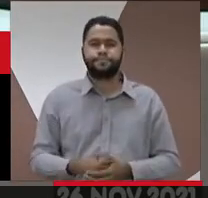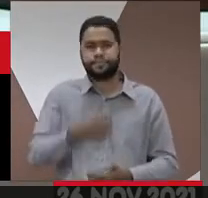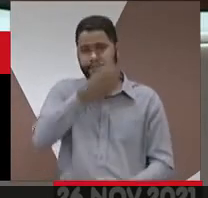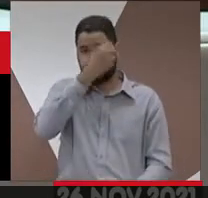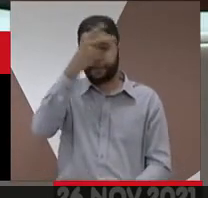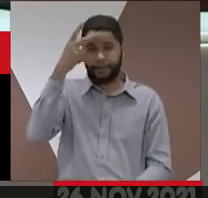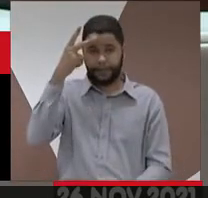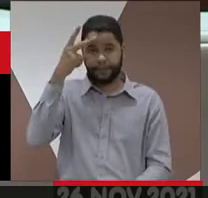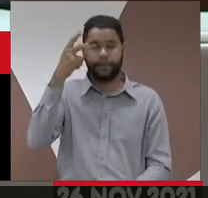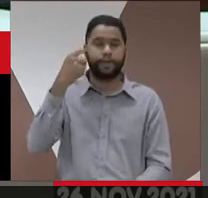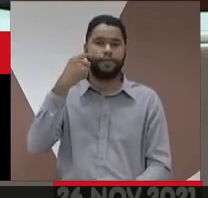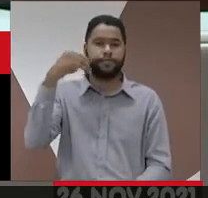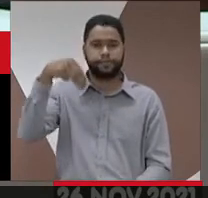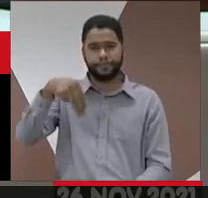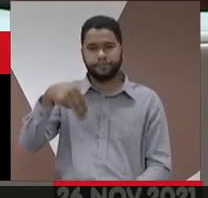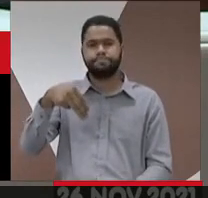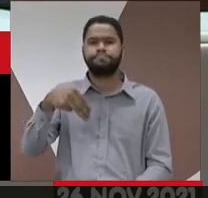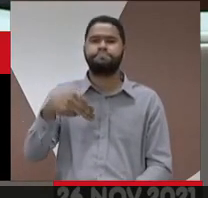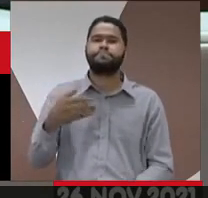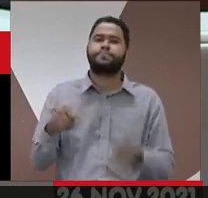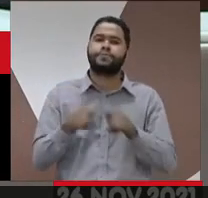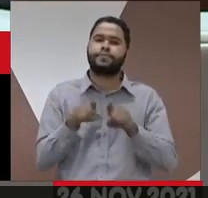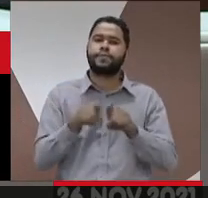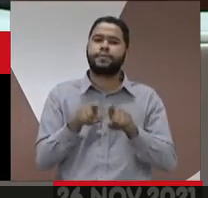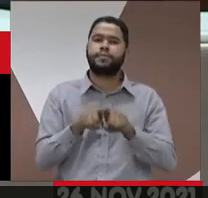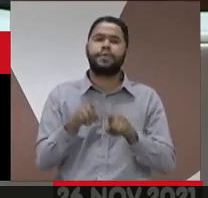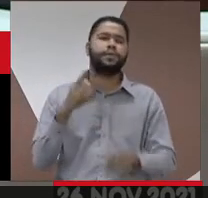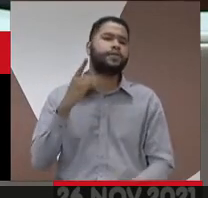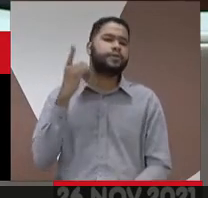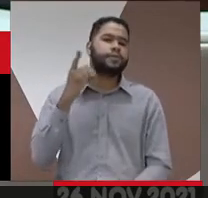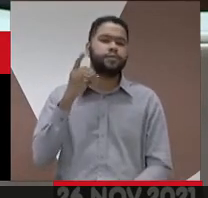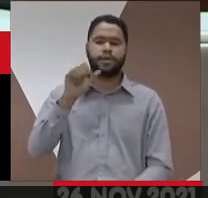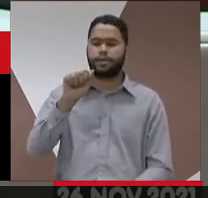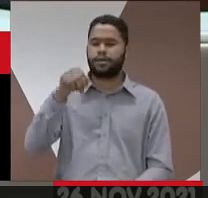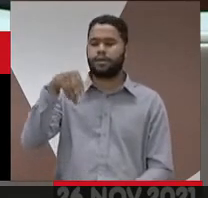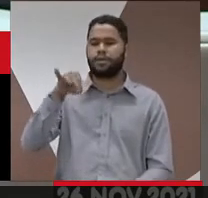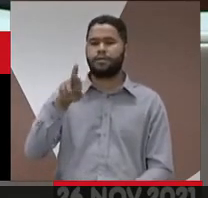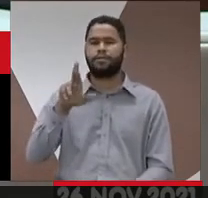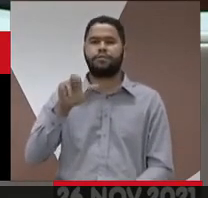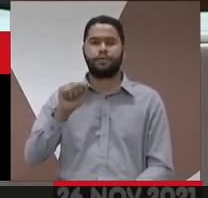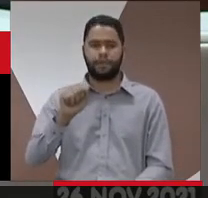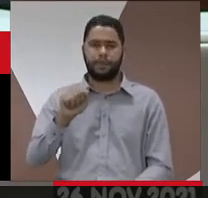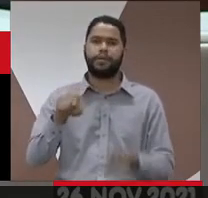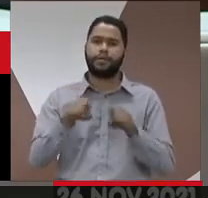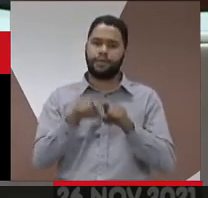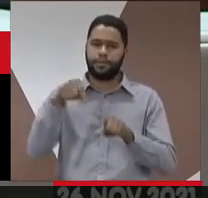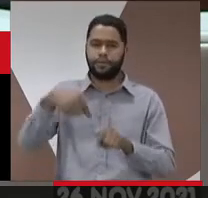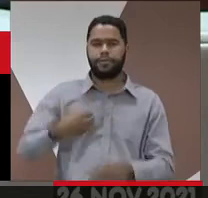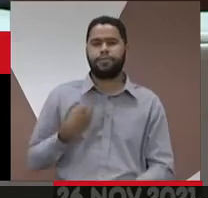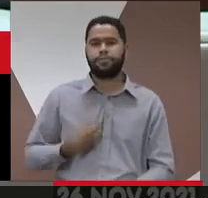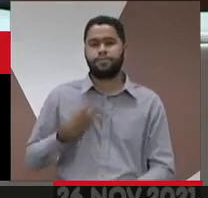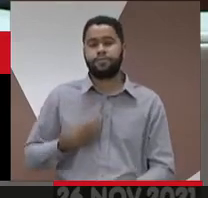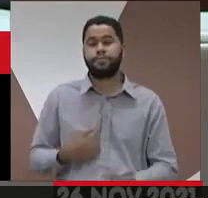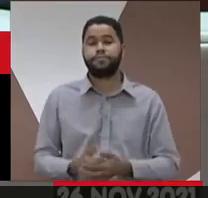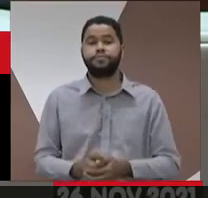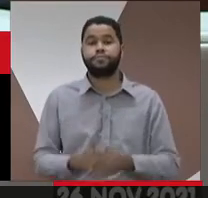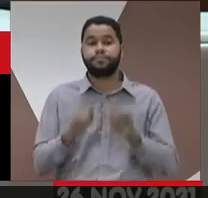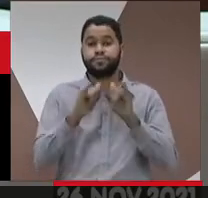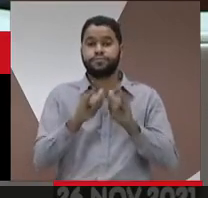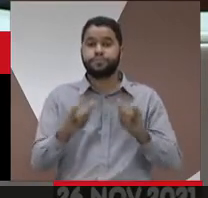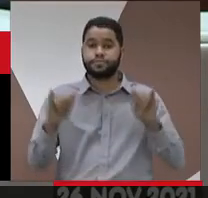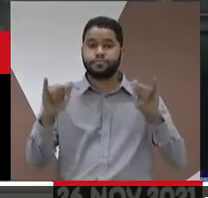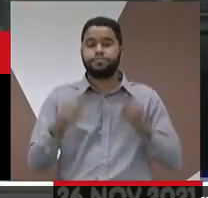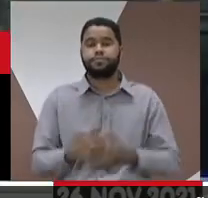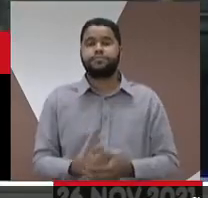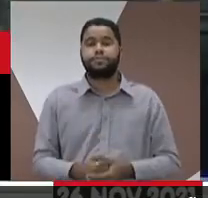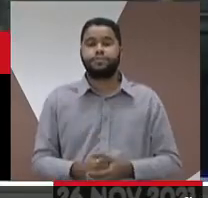prefeito Marília Campos. Saudar aqui também a deputada Andréia de Jesus, que nos honra com a sua presença. Dizer que